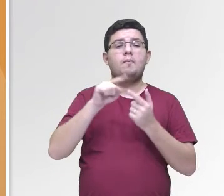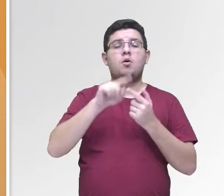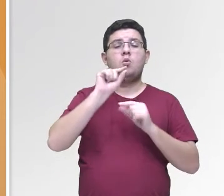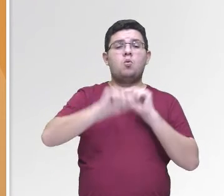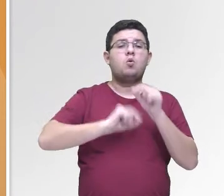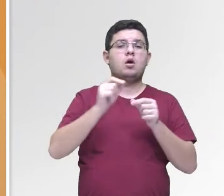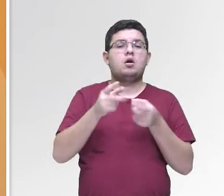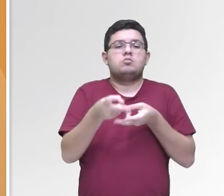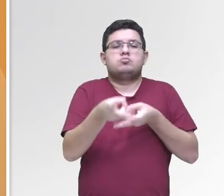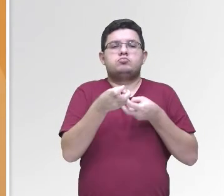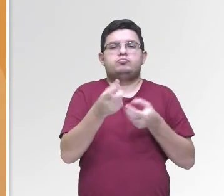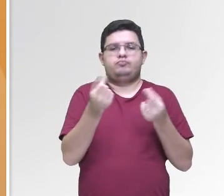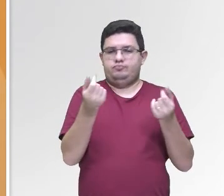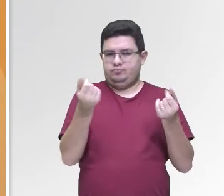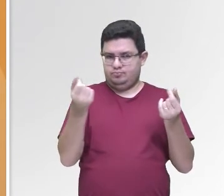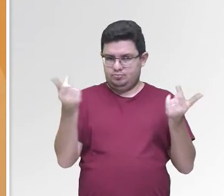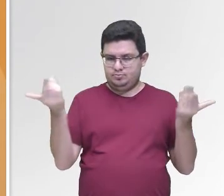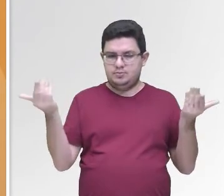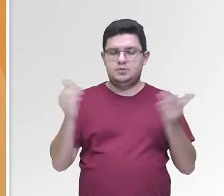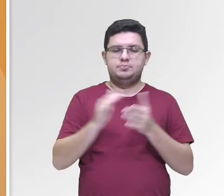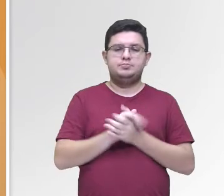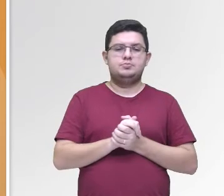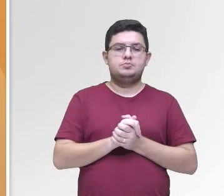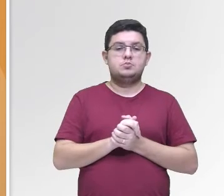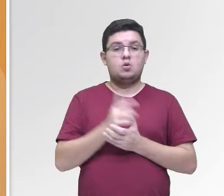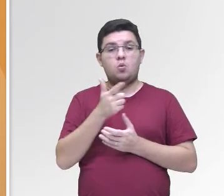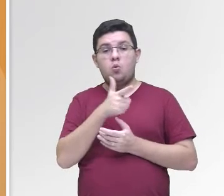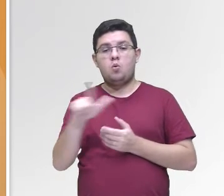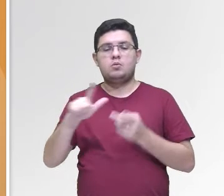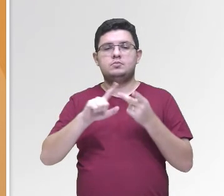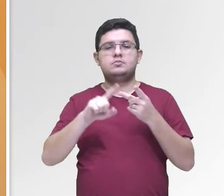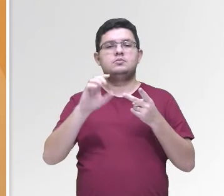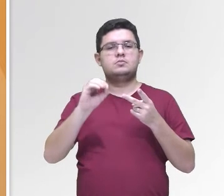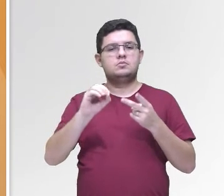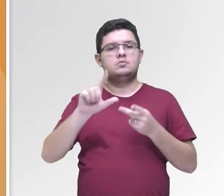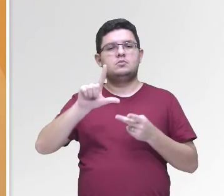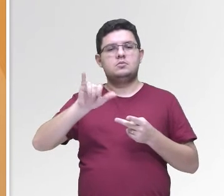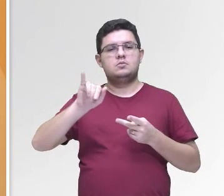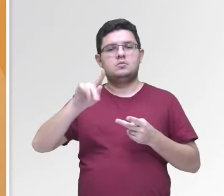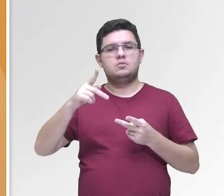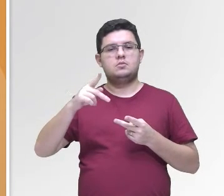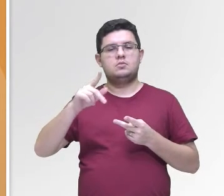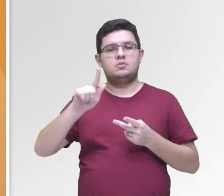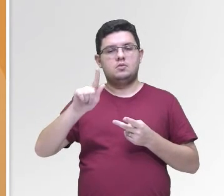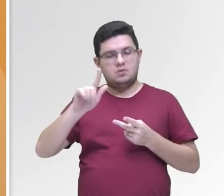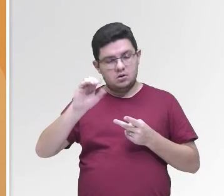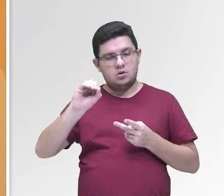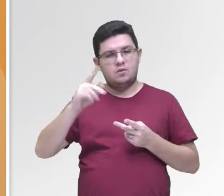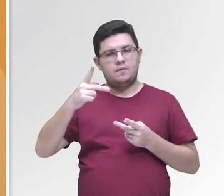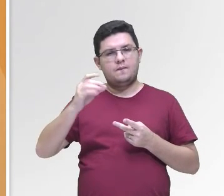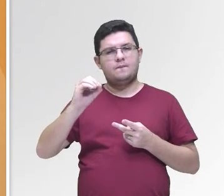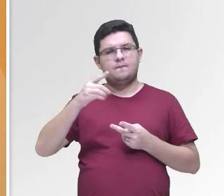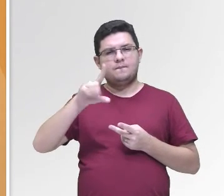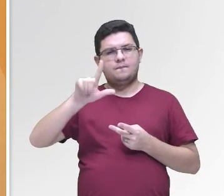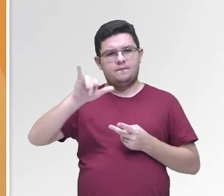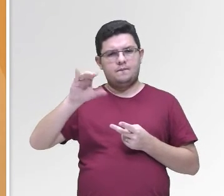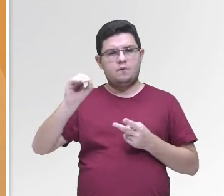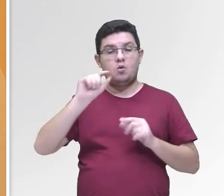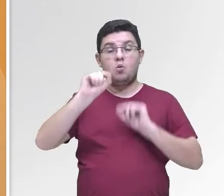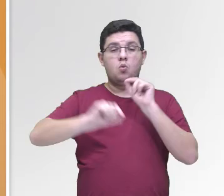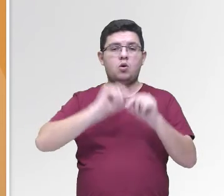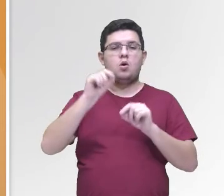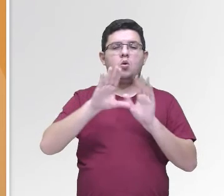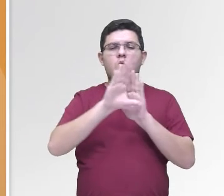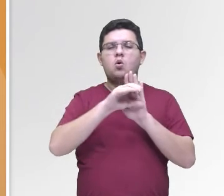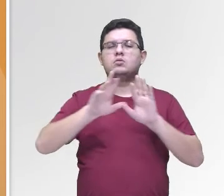mais lucros. Já no oligopólio, o conceito é, né, um pouco diferente, porque